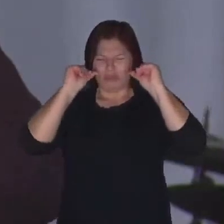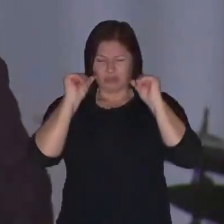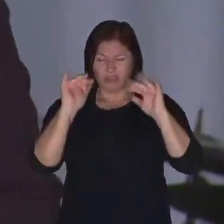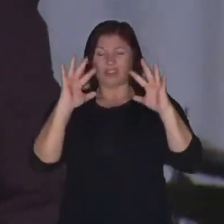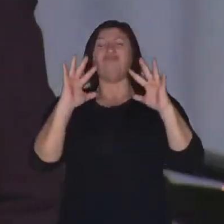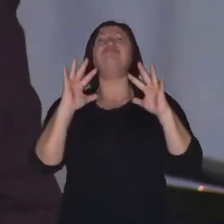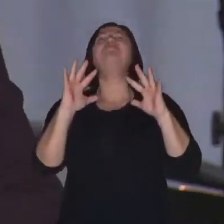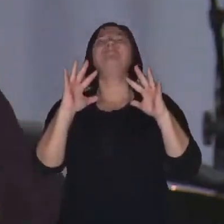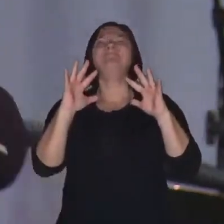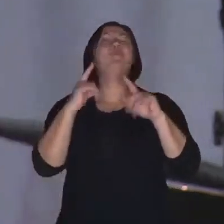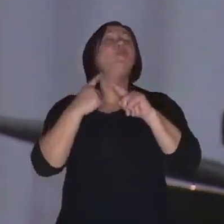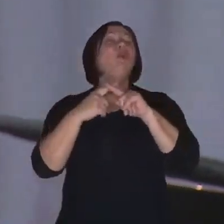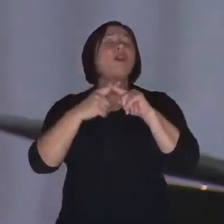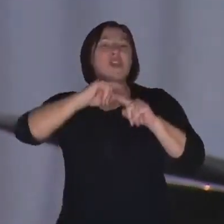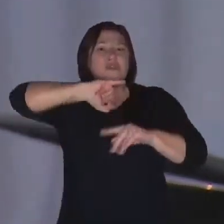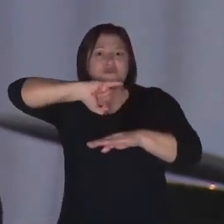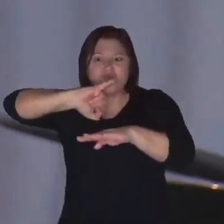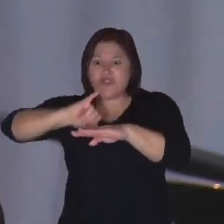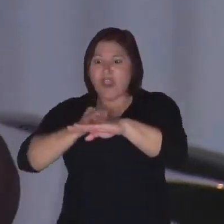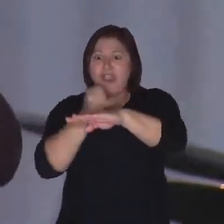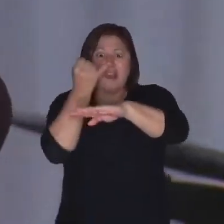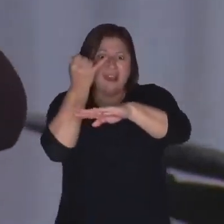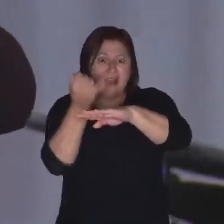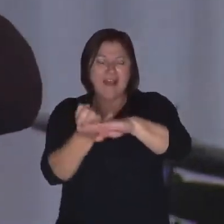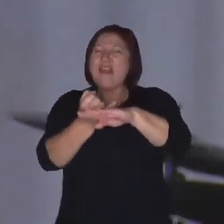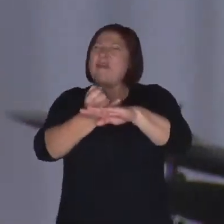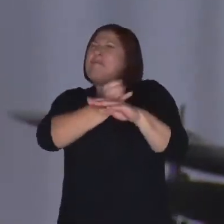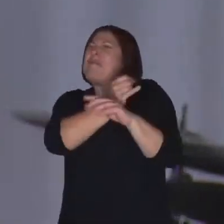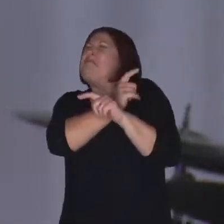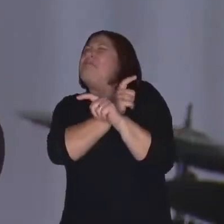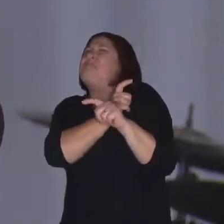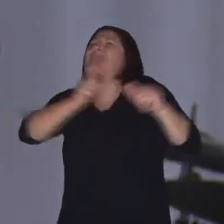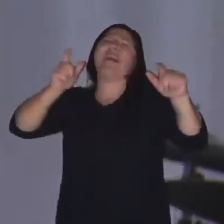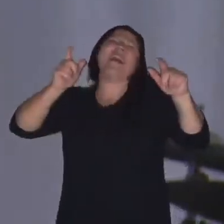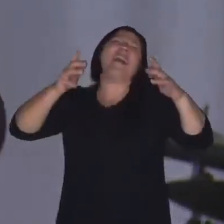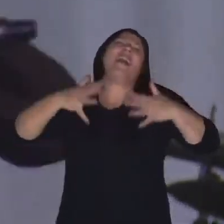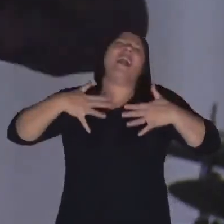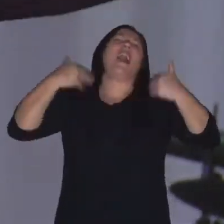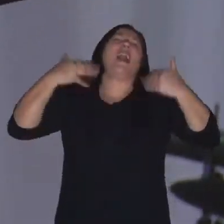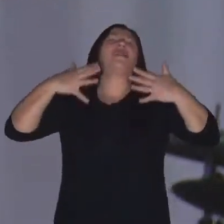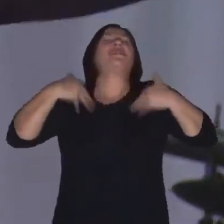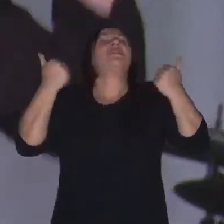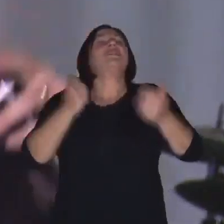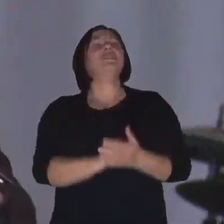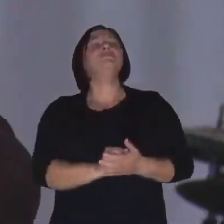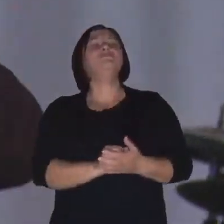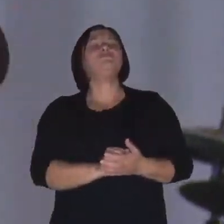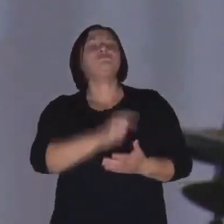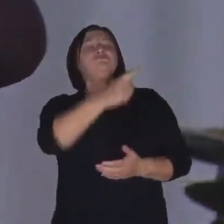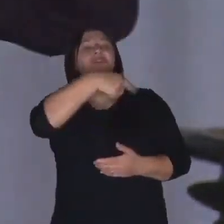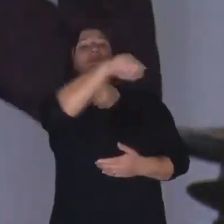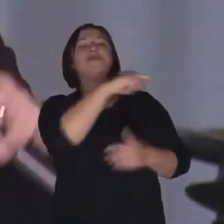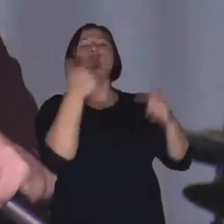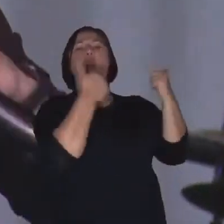Eles estão dizendo o seguinte, por mais que me peçam para cantar, mas eu não vou perder o meu foco. O meu foco está em Jerusalém,